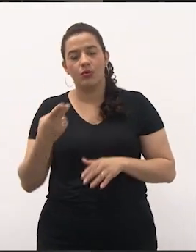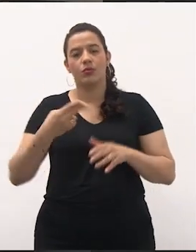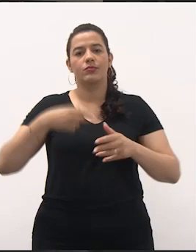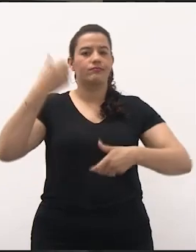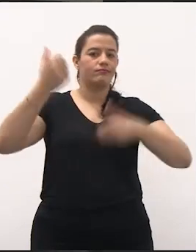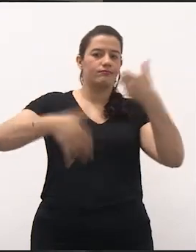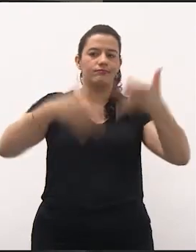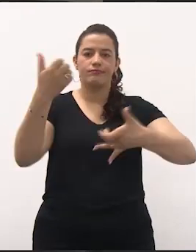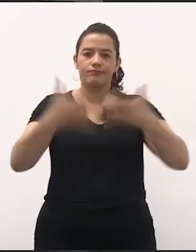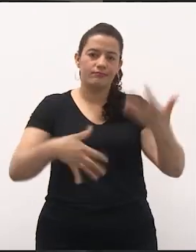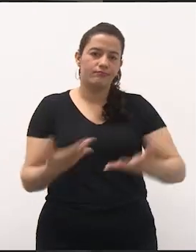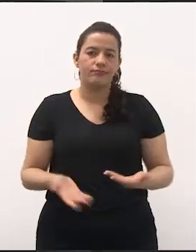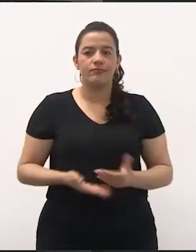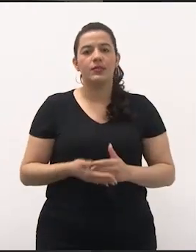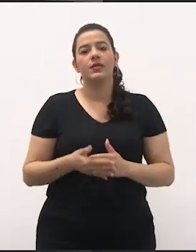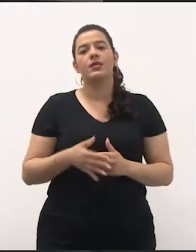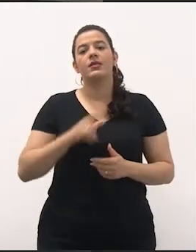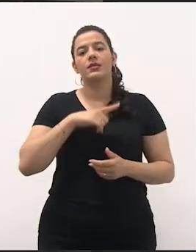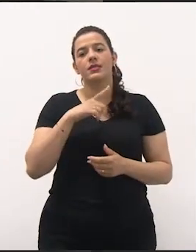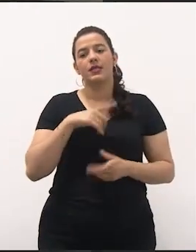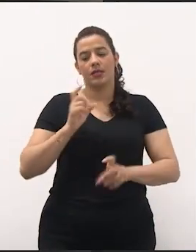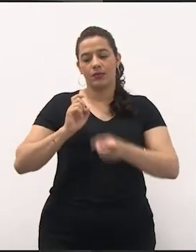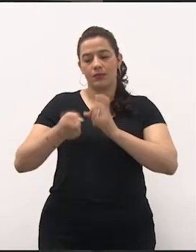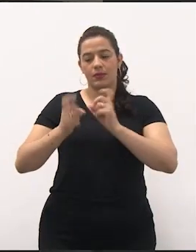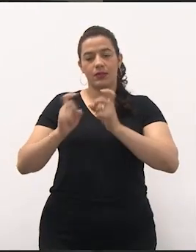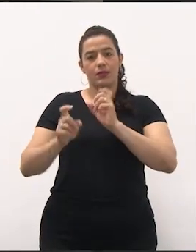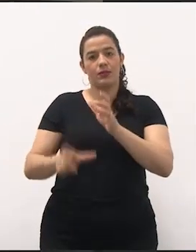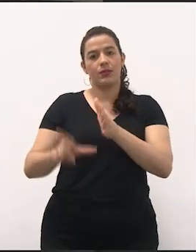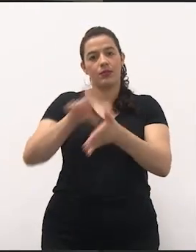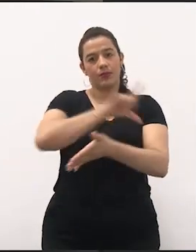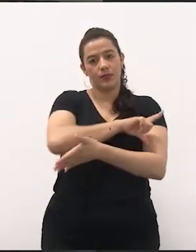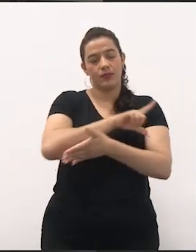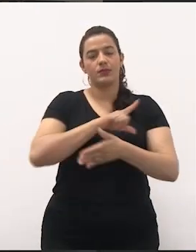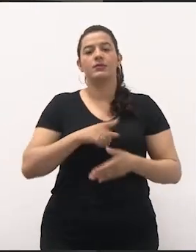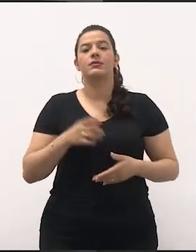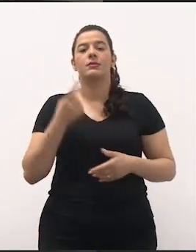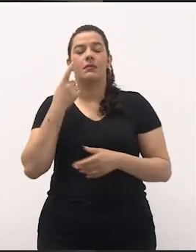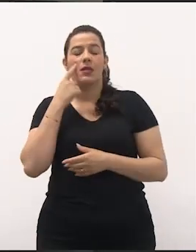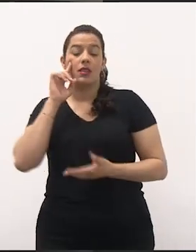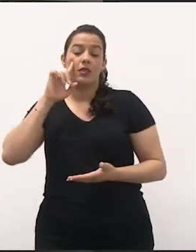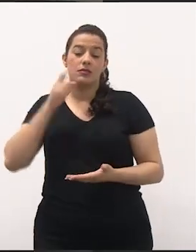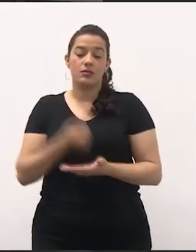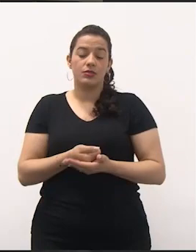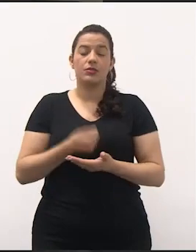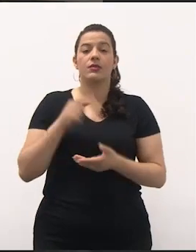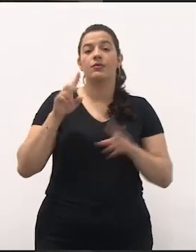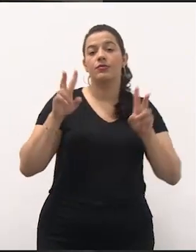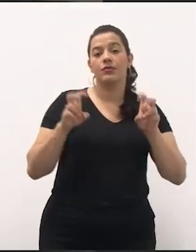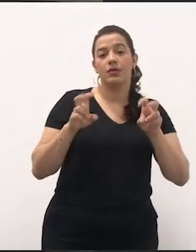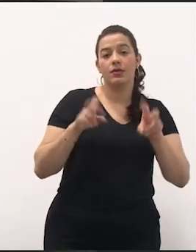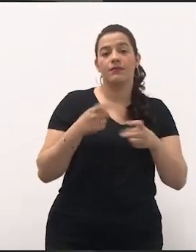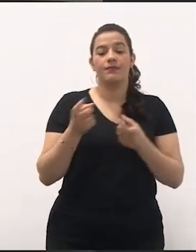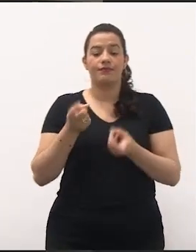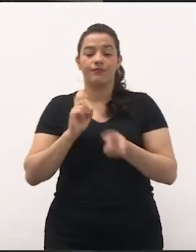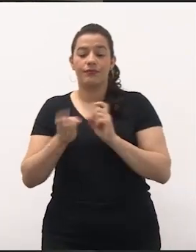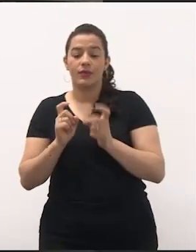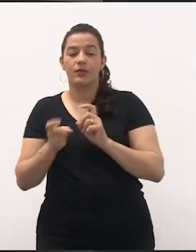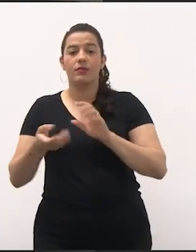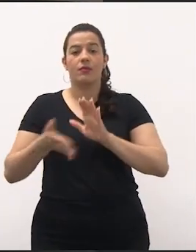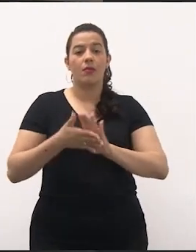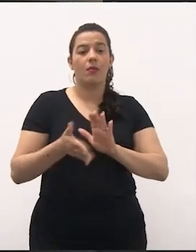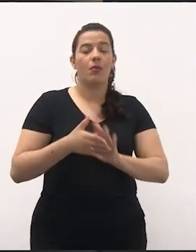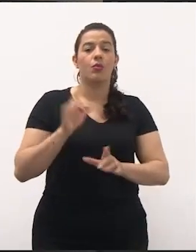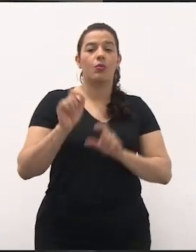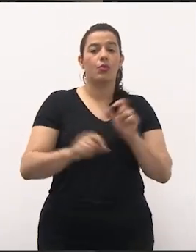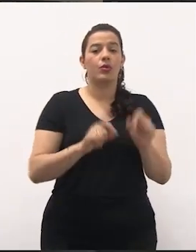tem uma reunião prévia entre a gestão escolar e o psicólogo para determinar qual é o tipo de assunto, o tipo de reunião que vai ser proposta